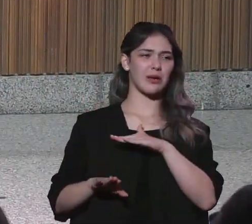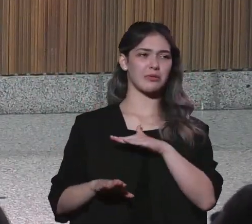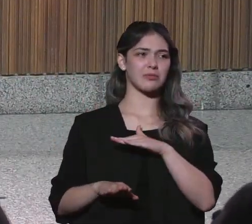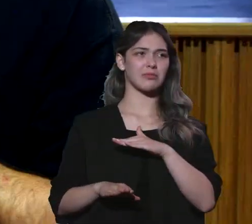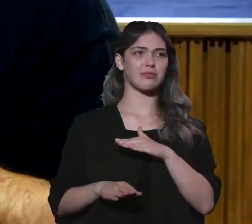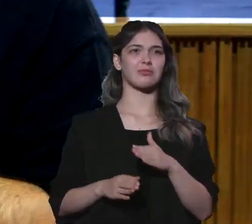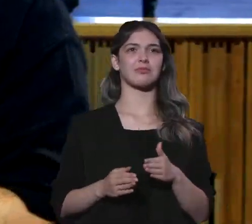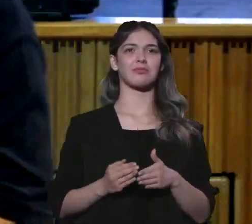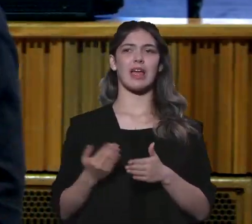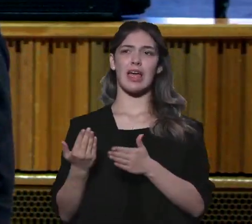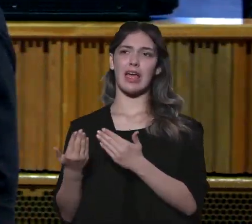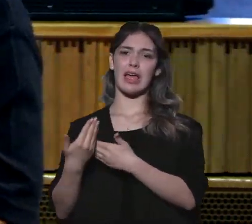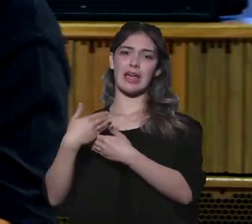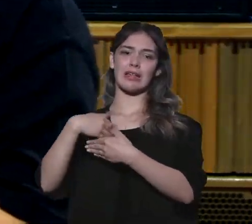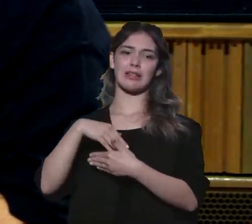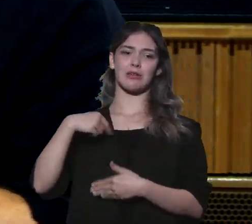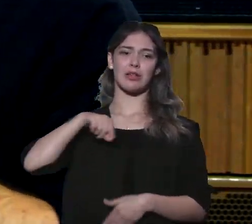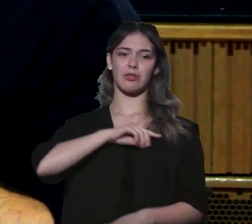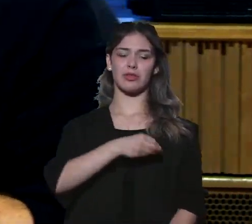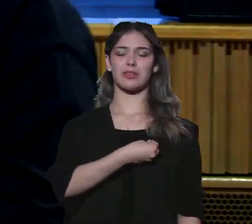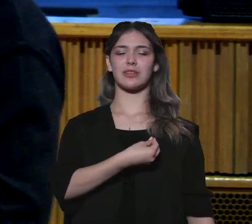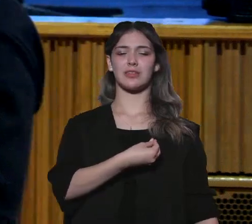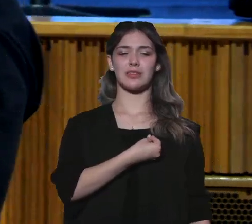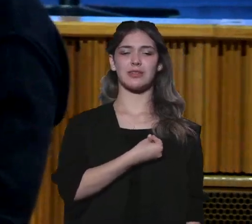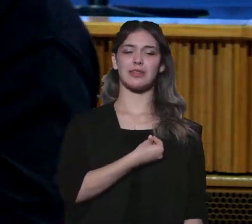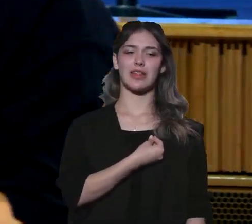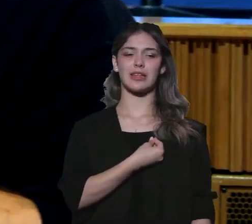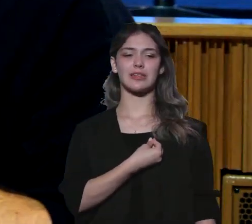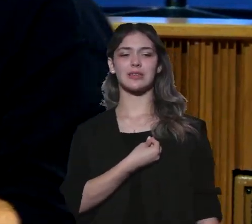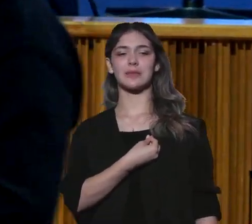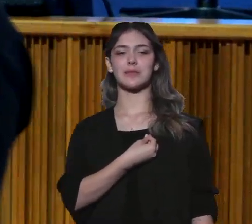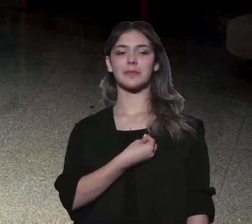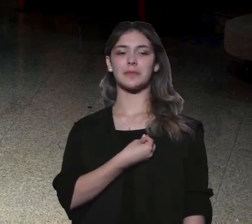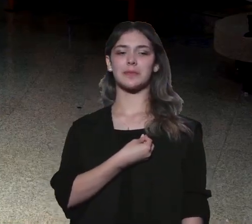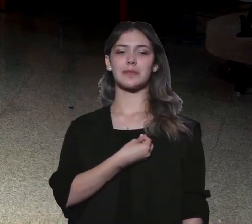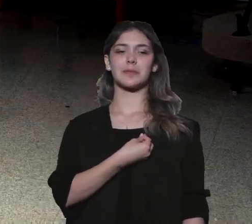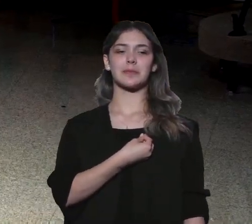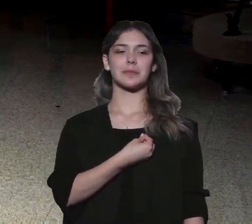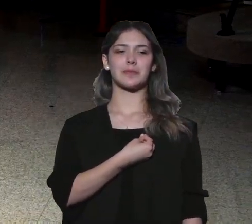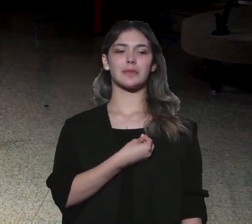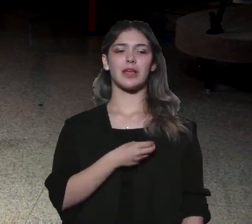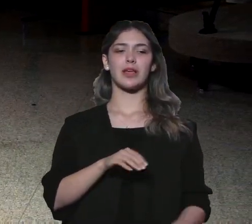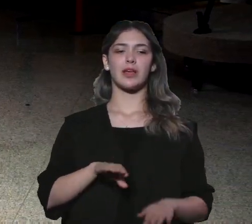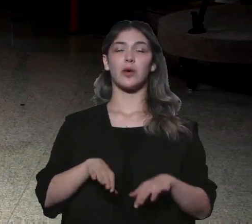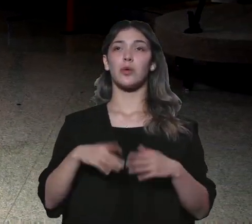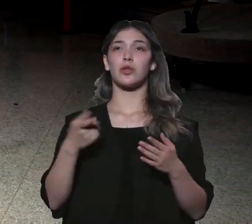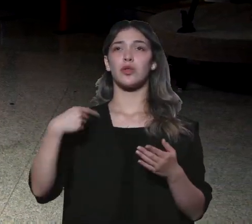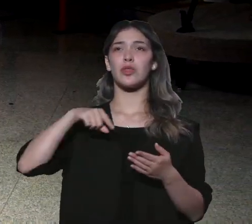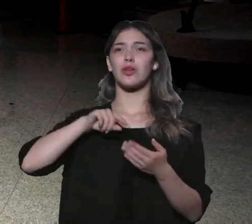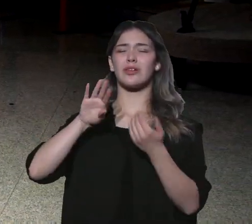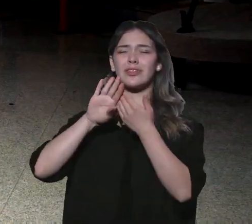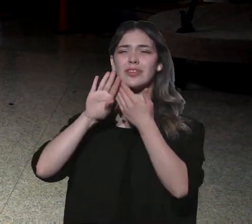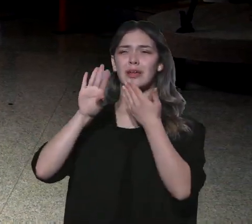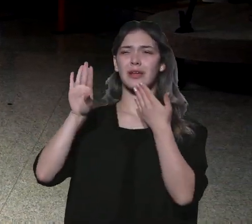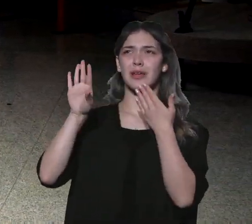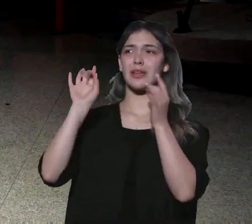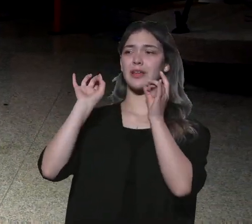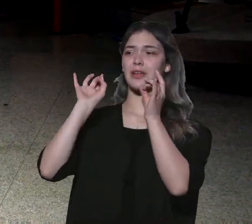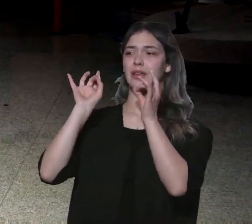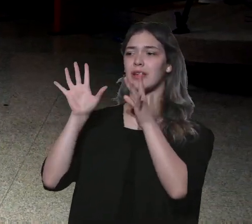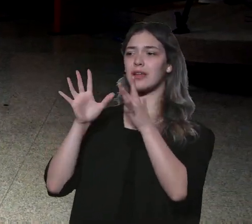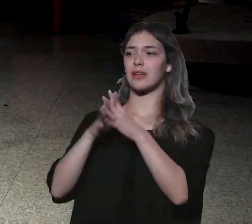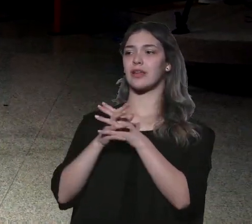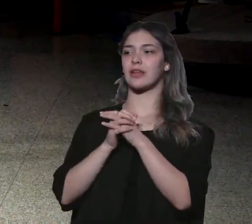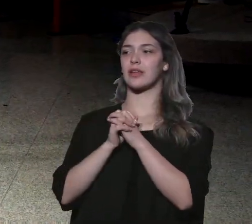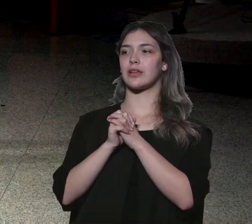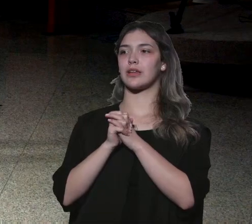Quando eu abandono as leis daquele que criou o mundo, Ele sabe como as coisas devem funcionar. Não é que Ele é um ditador